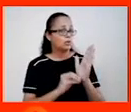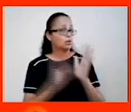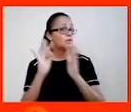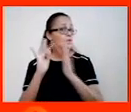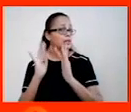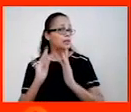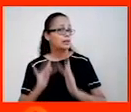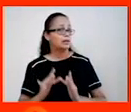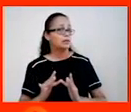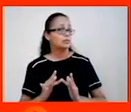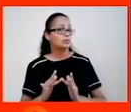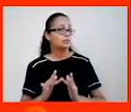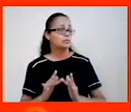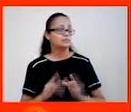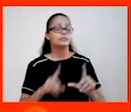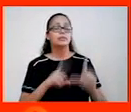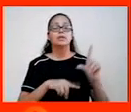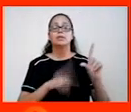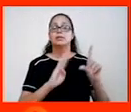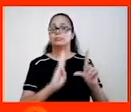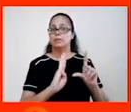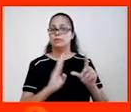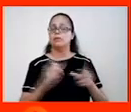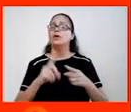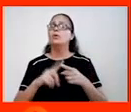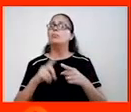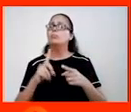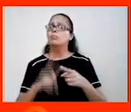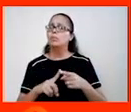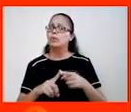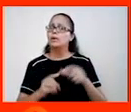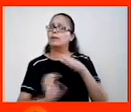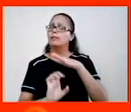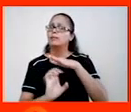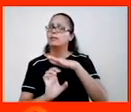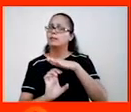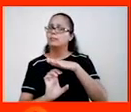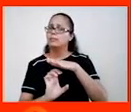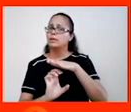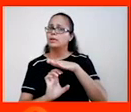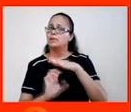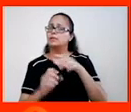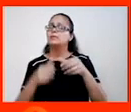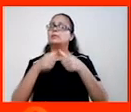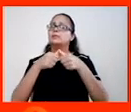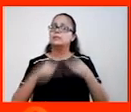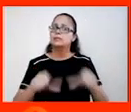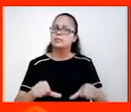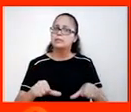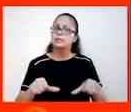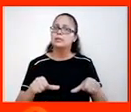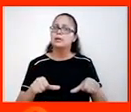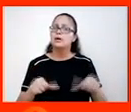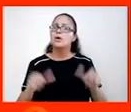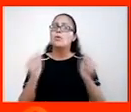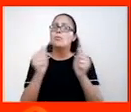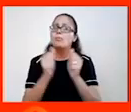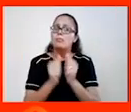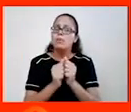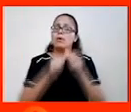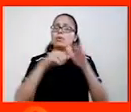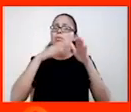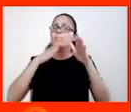mais detalhado. B. Por que a maior parte das refinarias está em áreas litorâneas, próximo